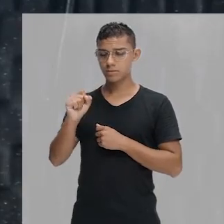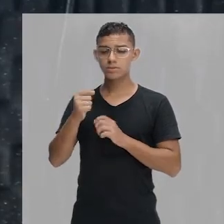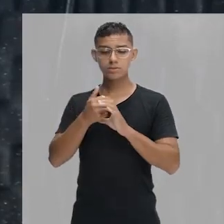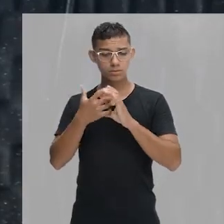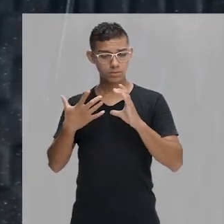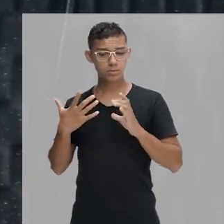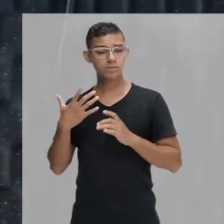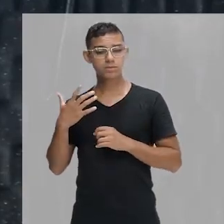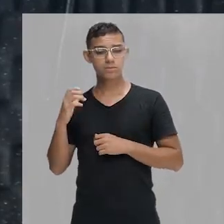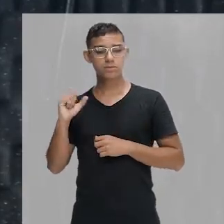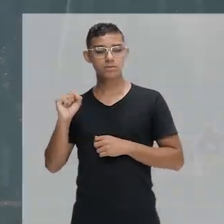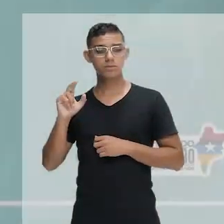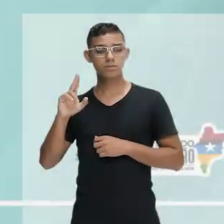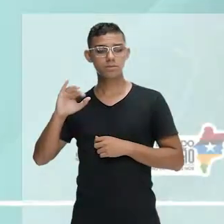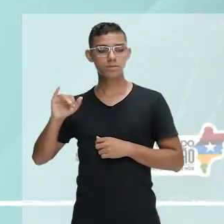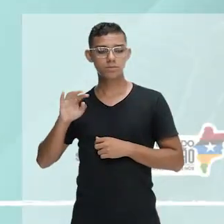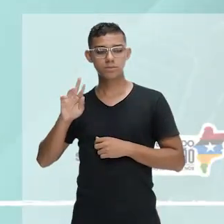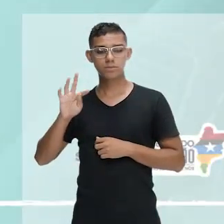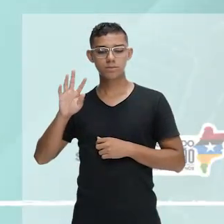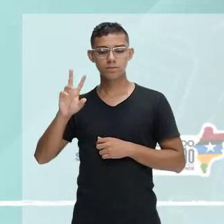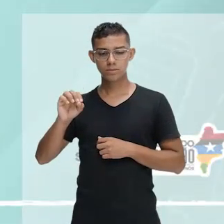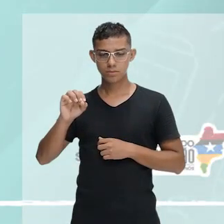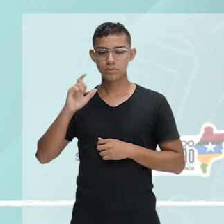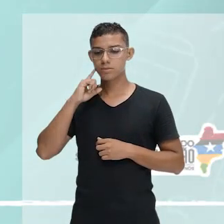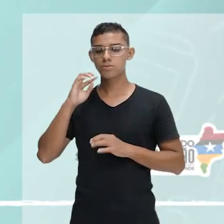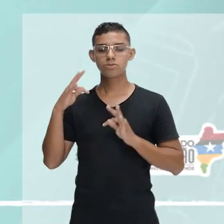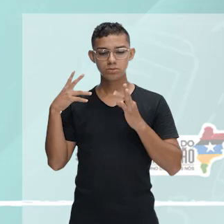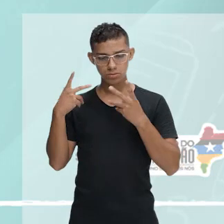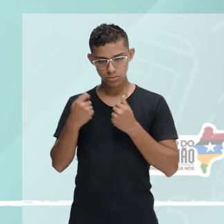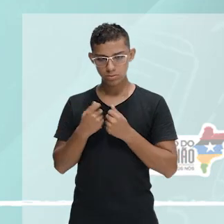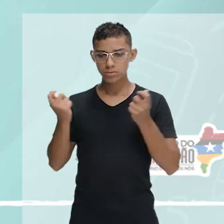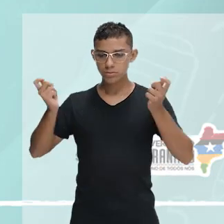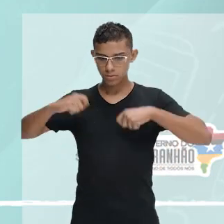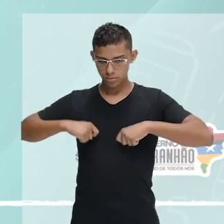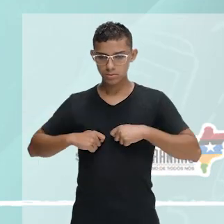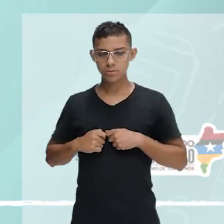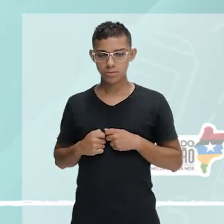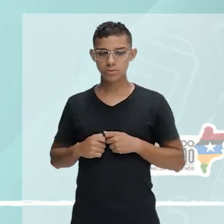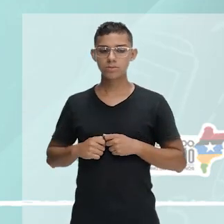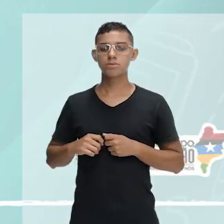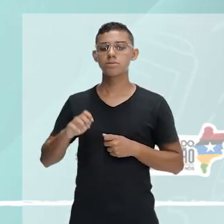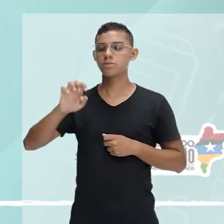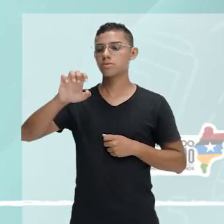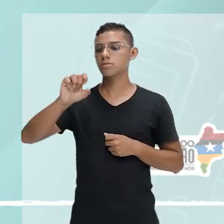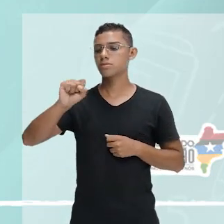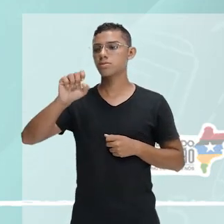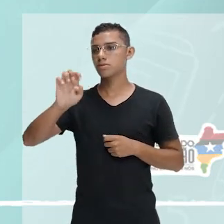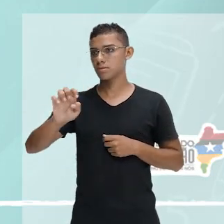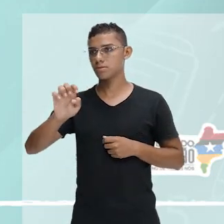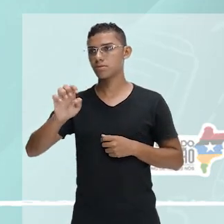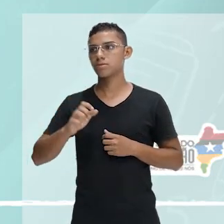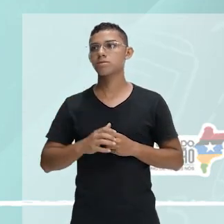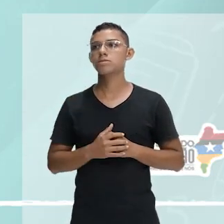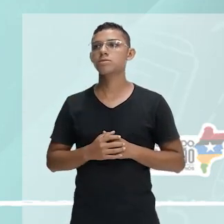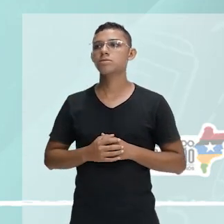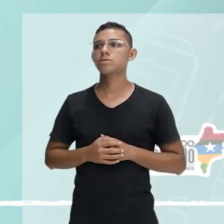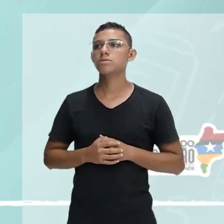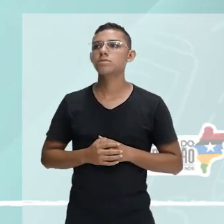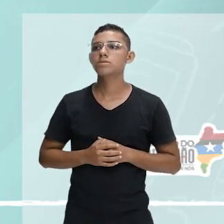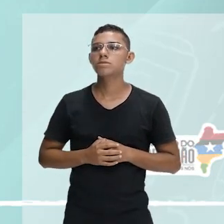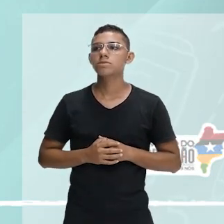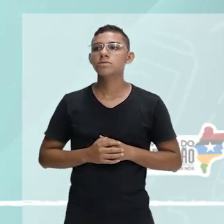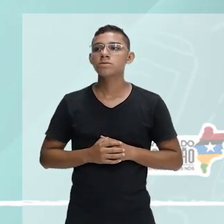interessante. Todos eles podem ser conjugados com terminações ESE. Os